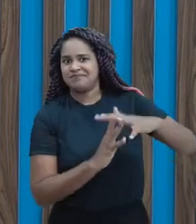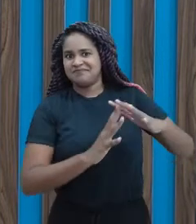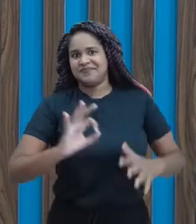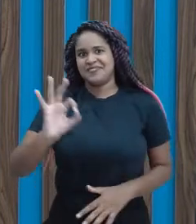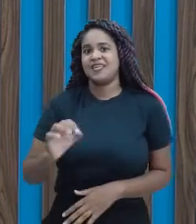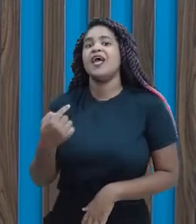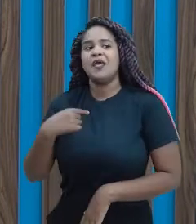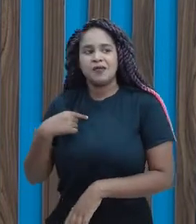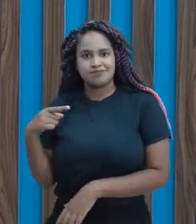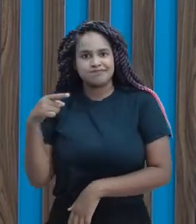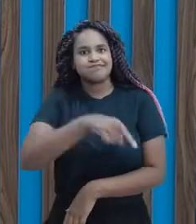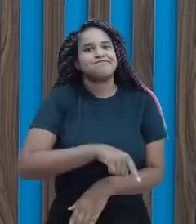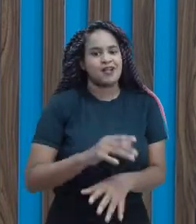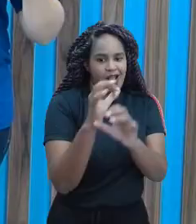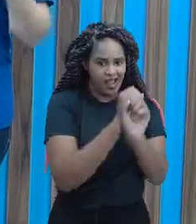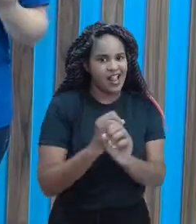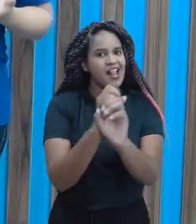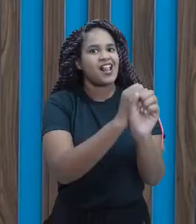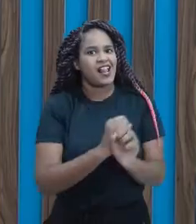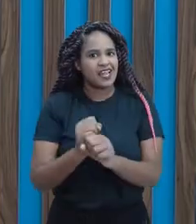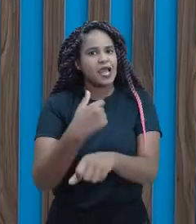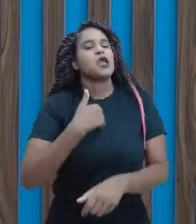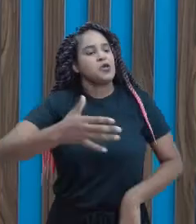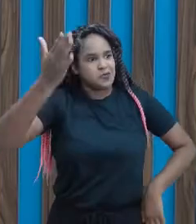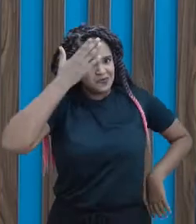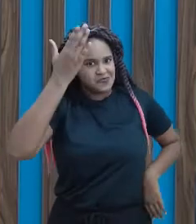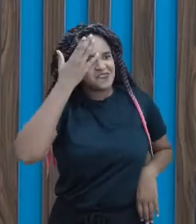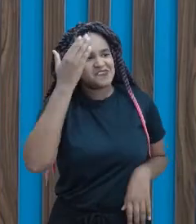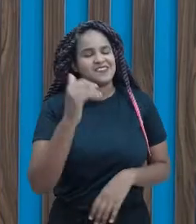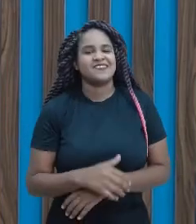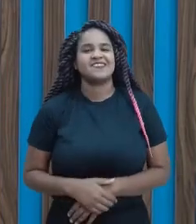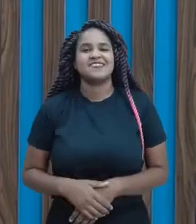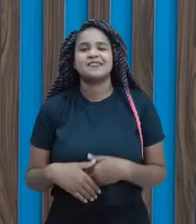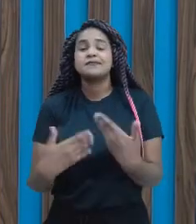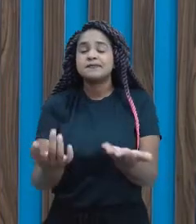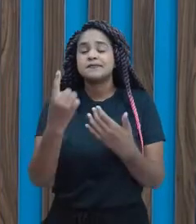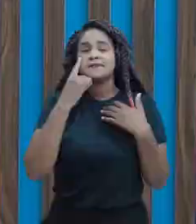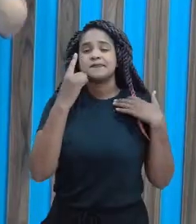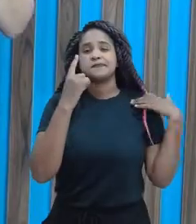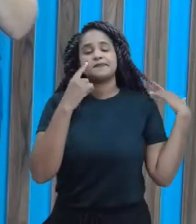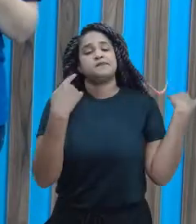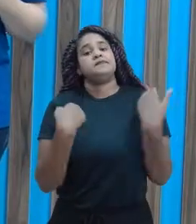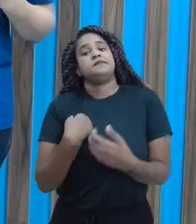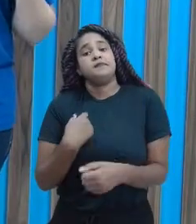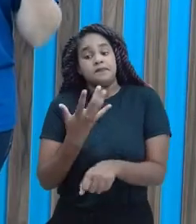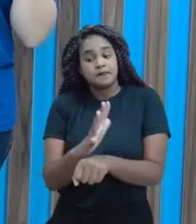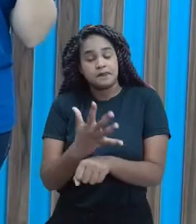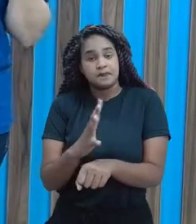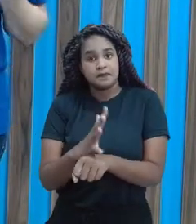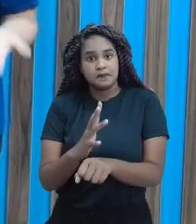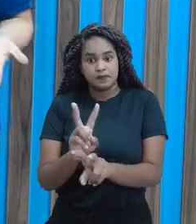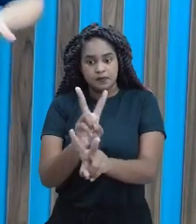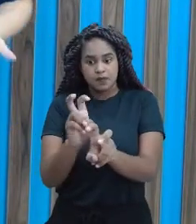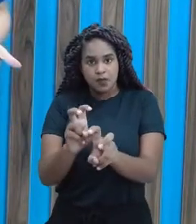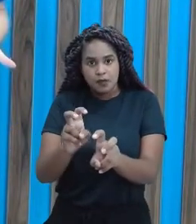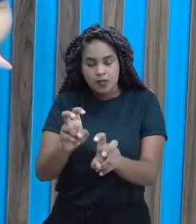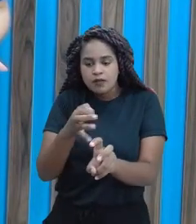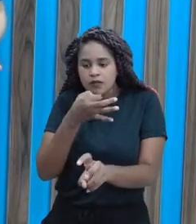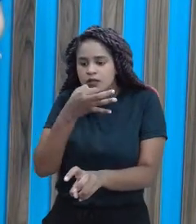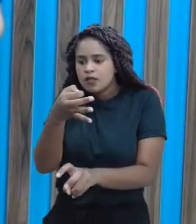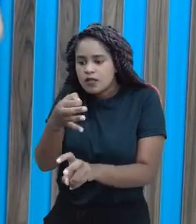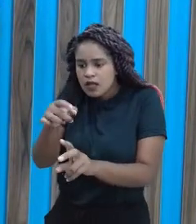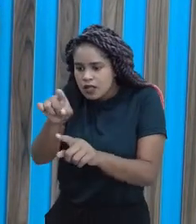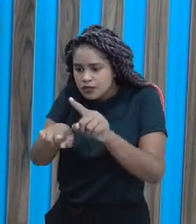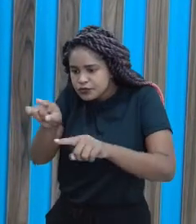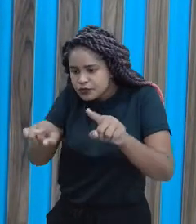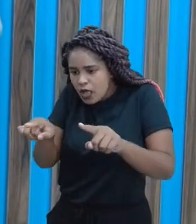viu? Então, pelo menos isso aí eu sei. Então, veja, a aplicação desse olhar crítico da estatística,